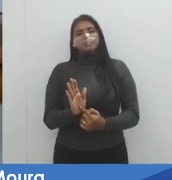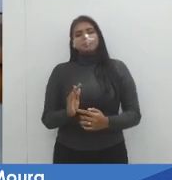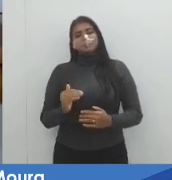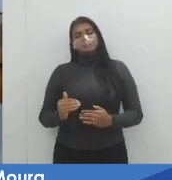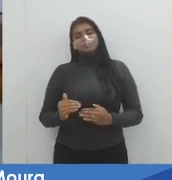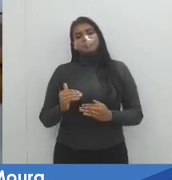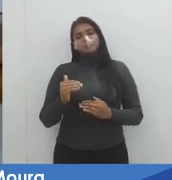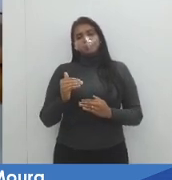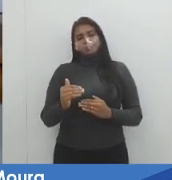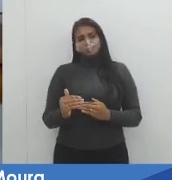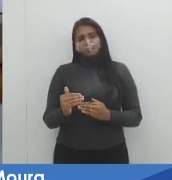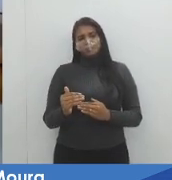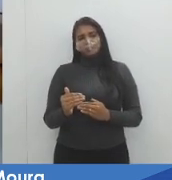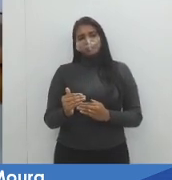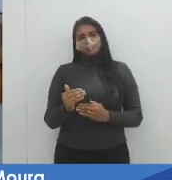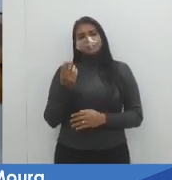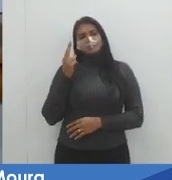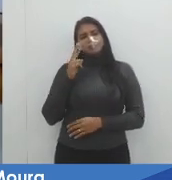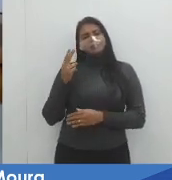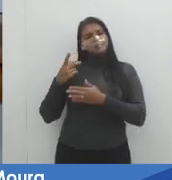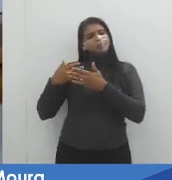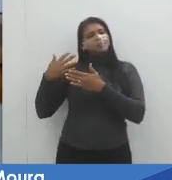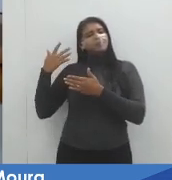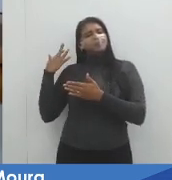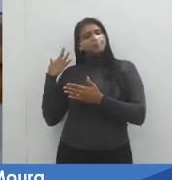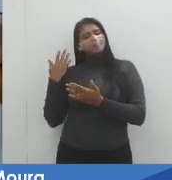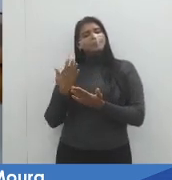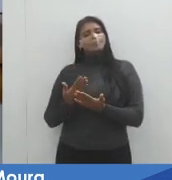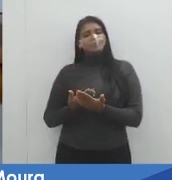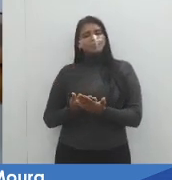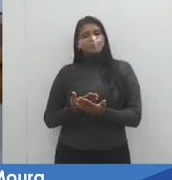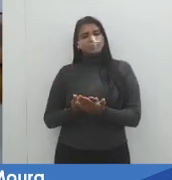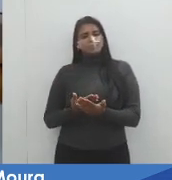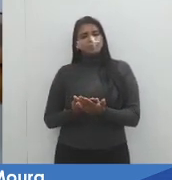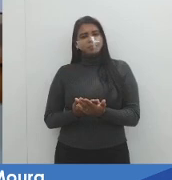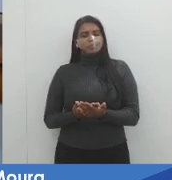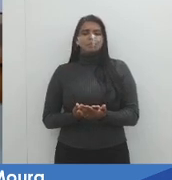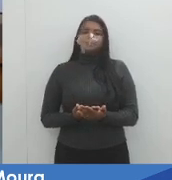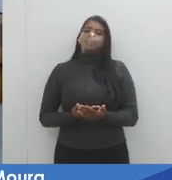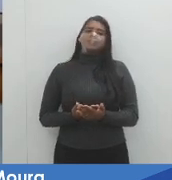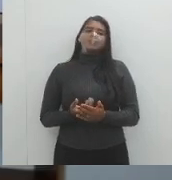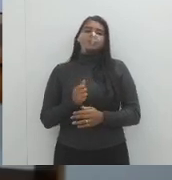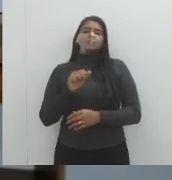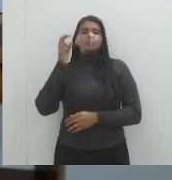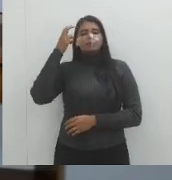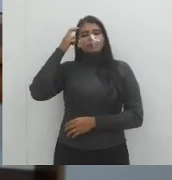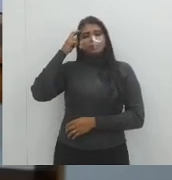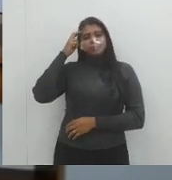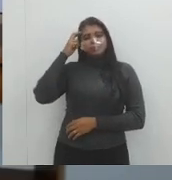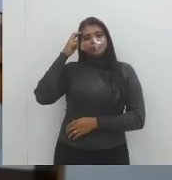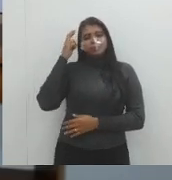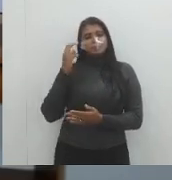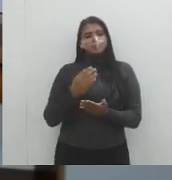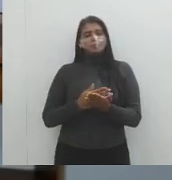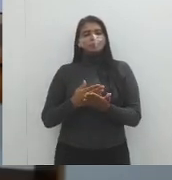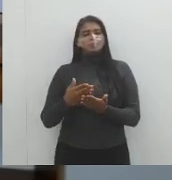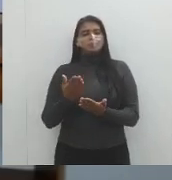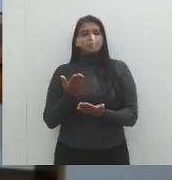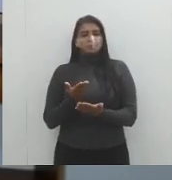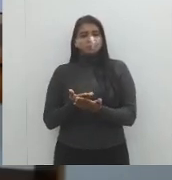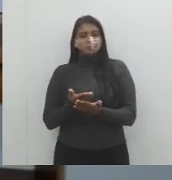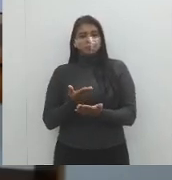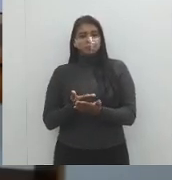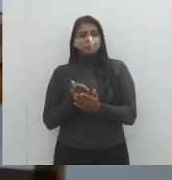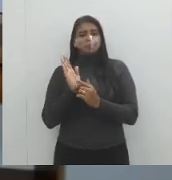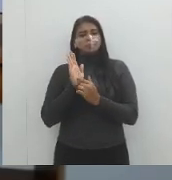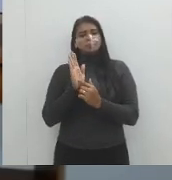partir do que a gente viu na aula anterior. A gente estudou na aula anterior astronomia e cultura. E no início da aula eu coloquei para